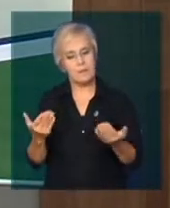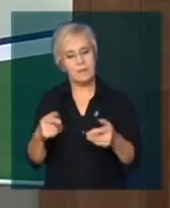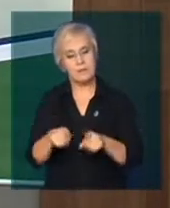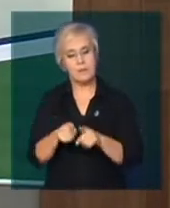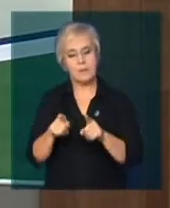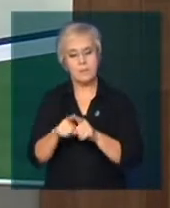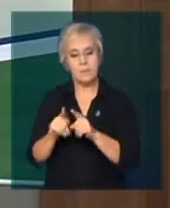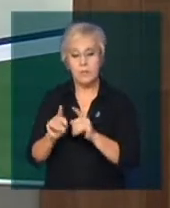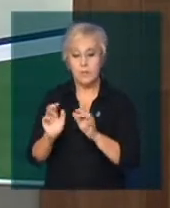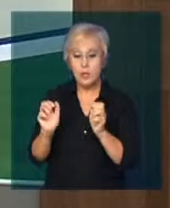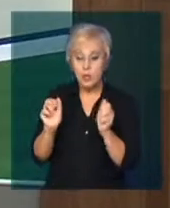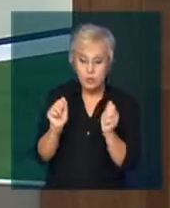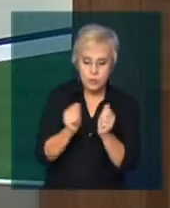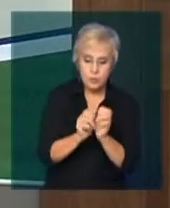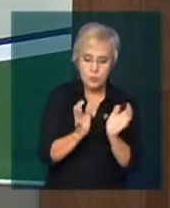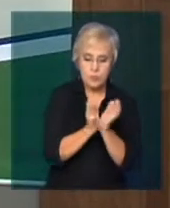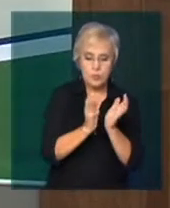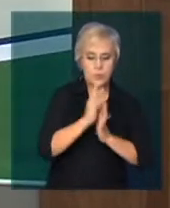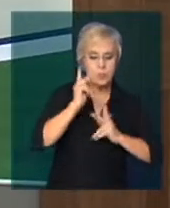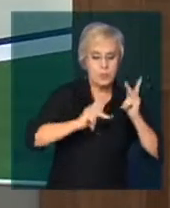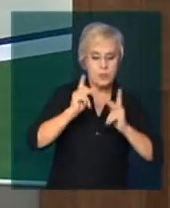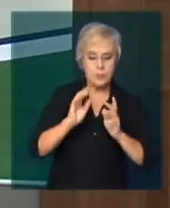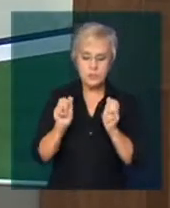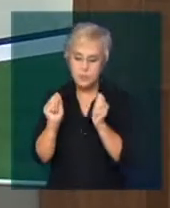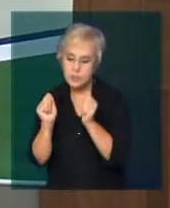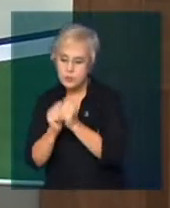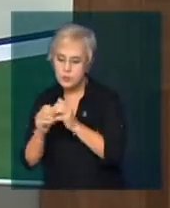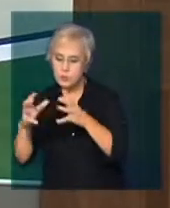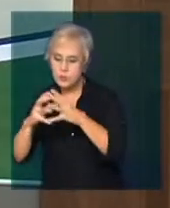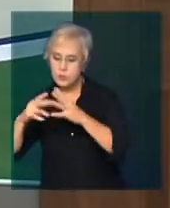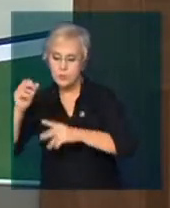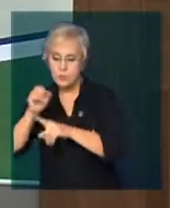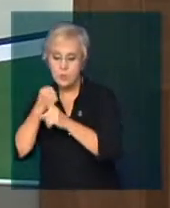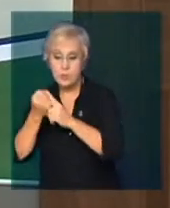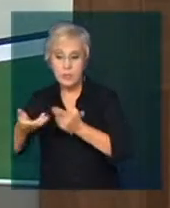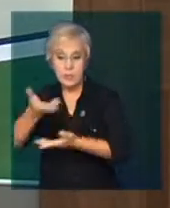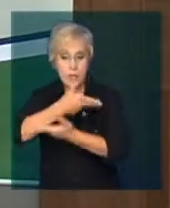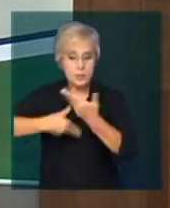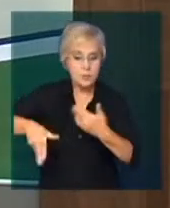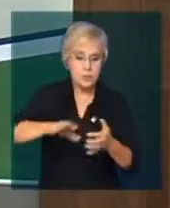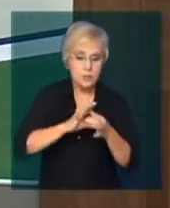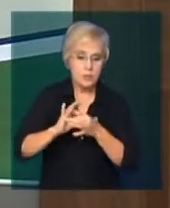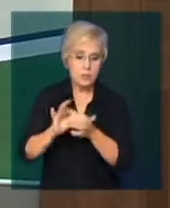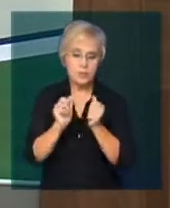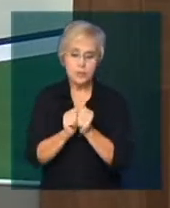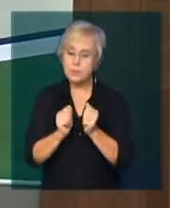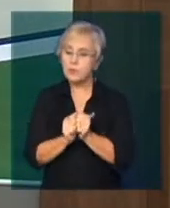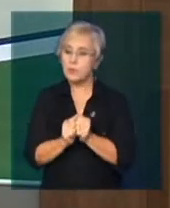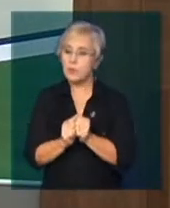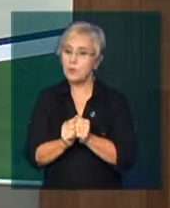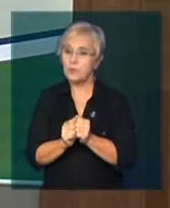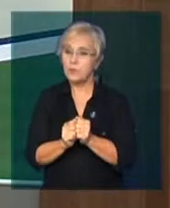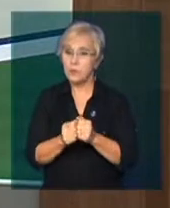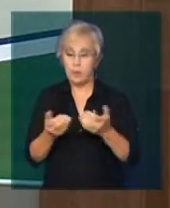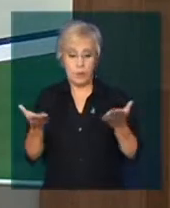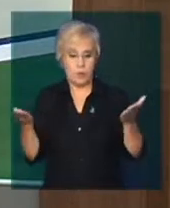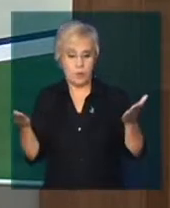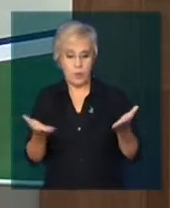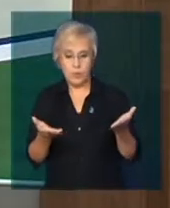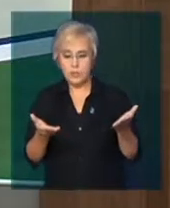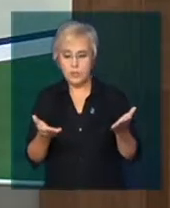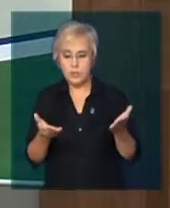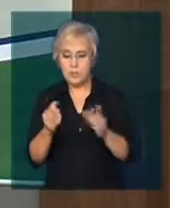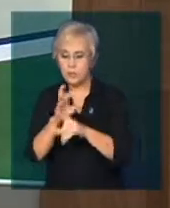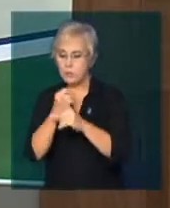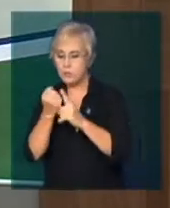aproximar a classe política da sociedade, para que a sociedade não veja o político como vê hoje, como se fosse um